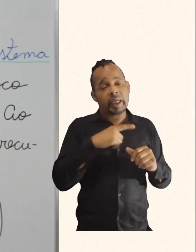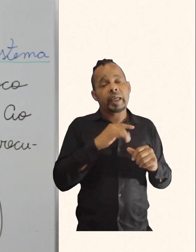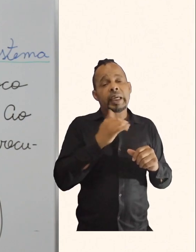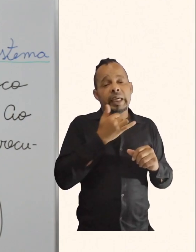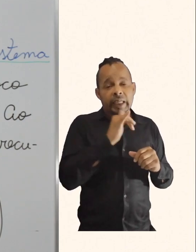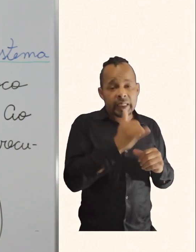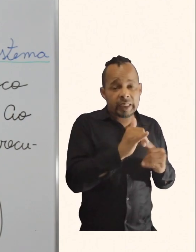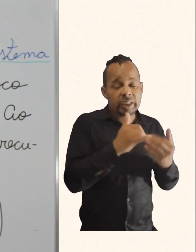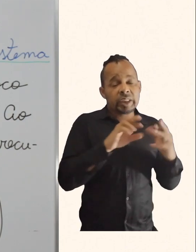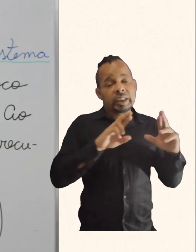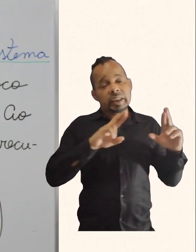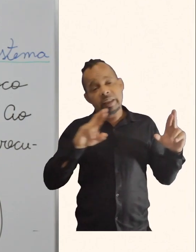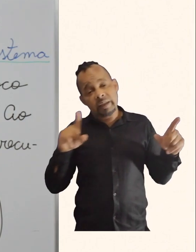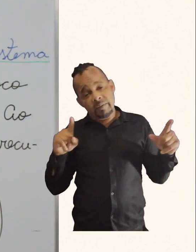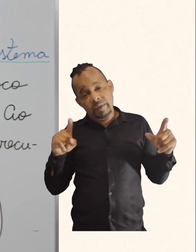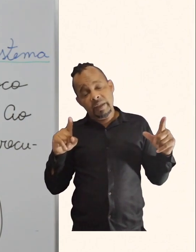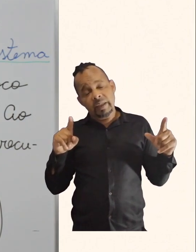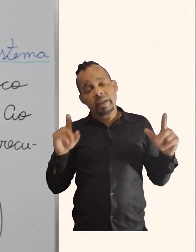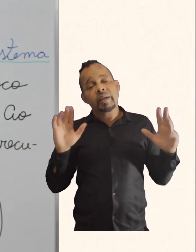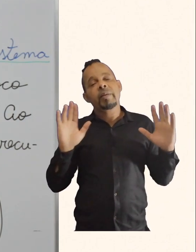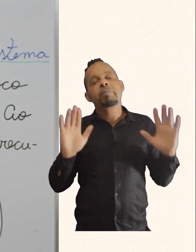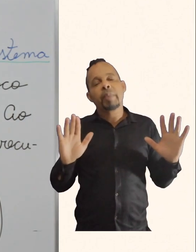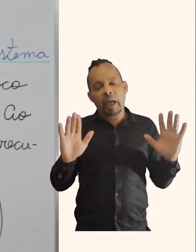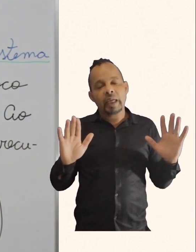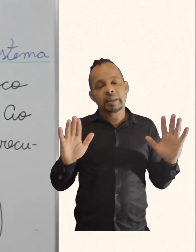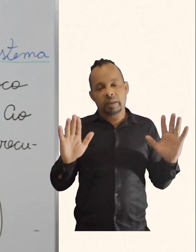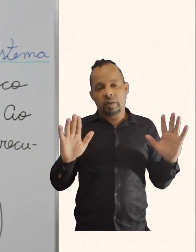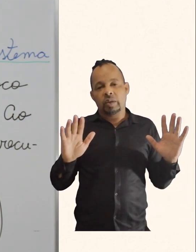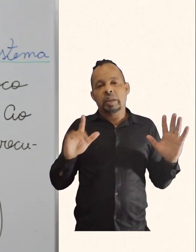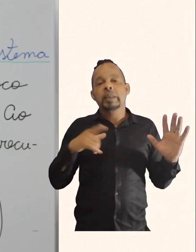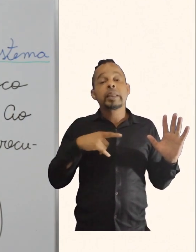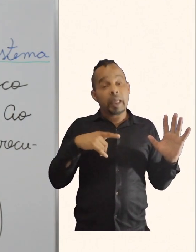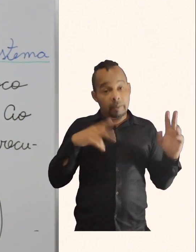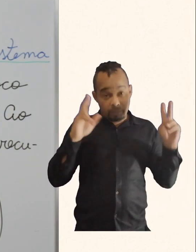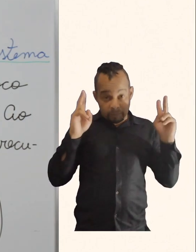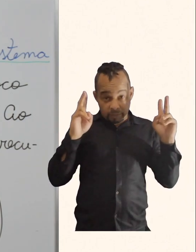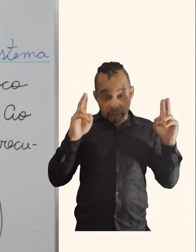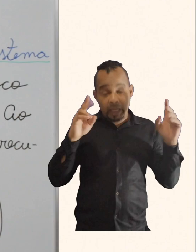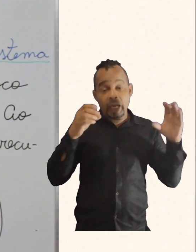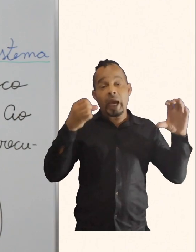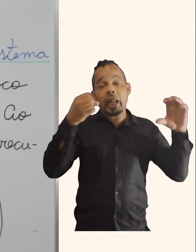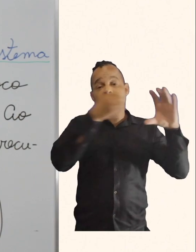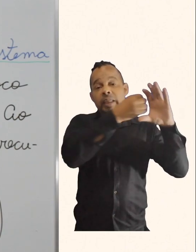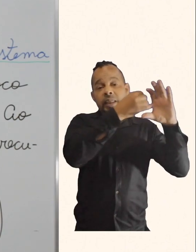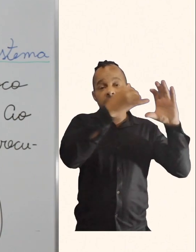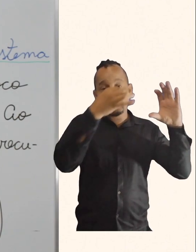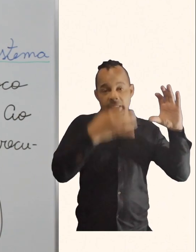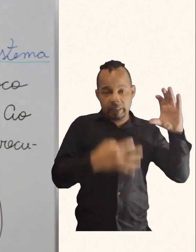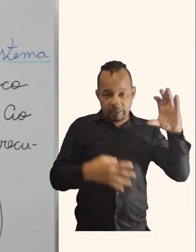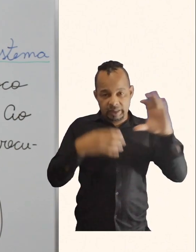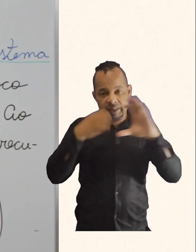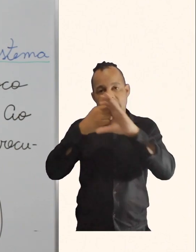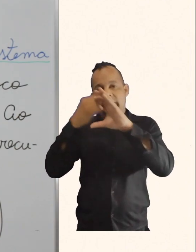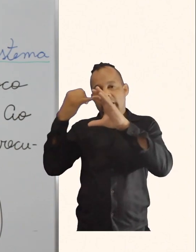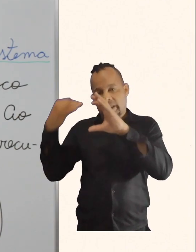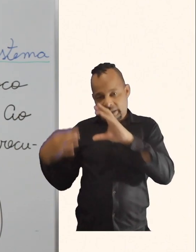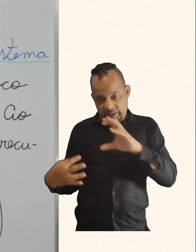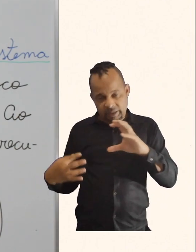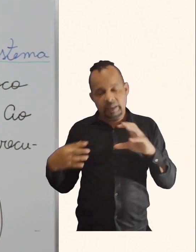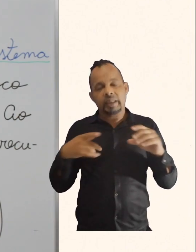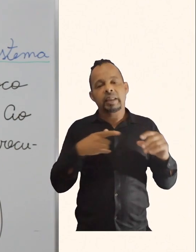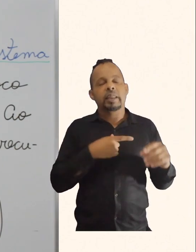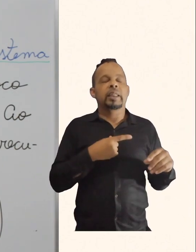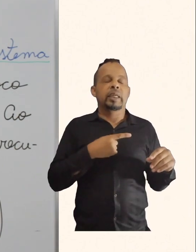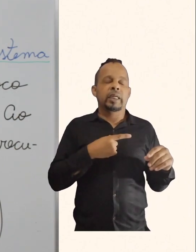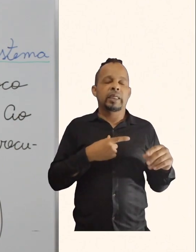energia potencial, agora ele tem outra. Particularmente, se eu